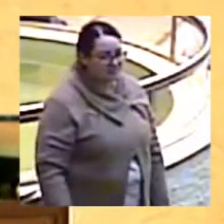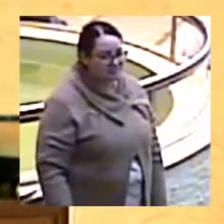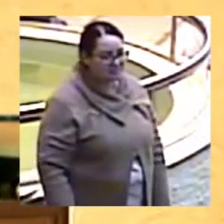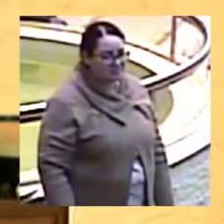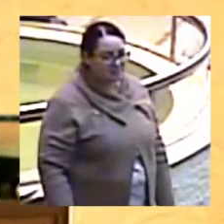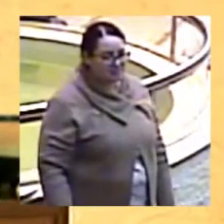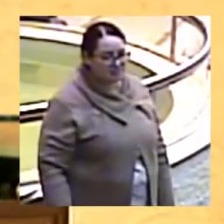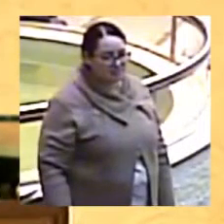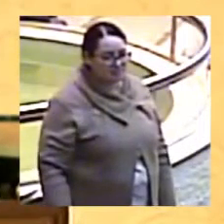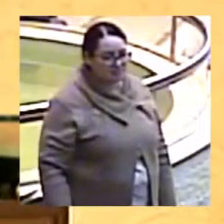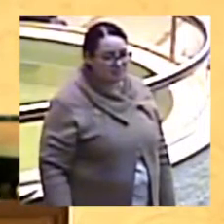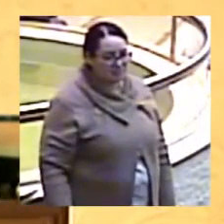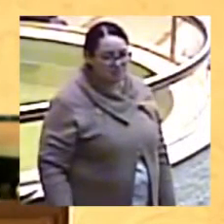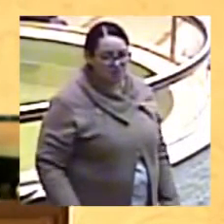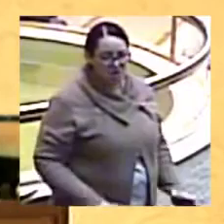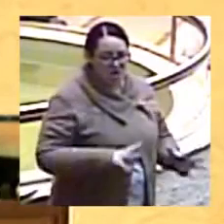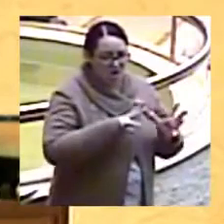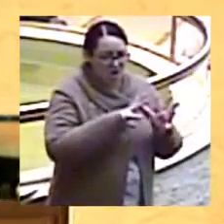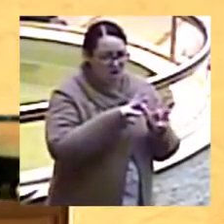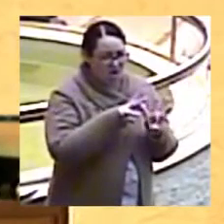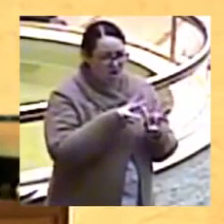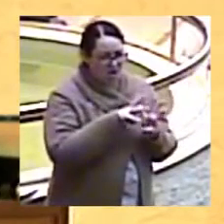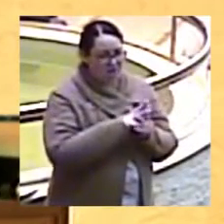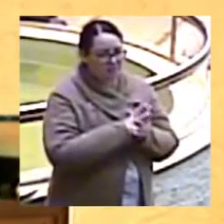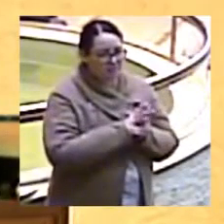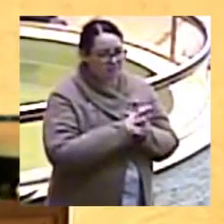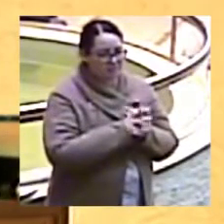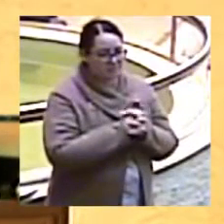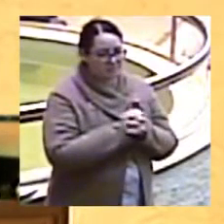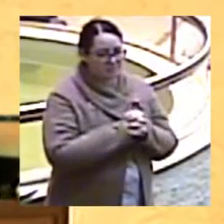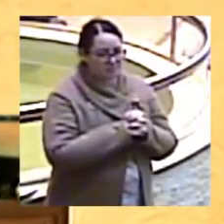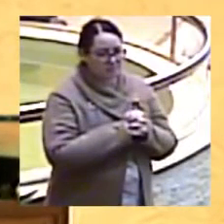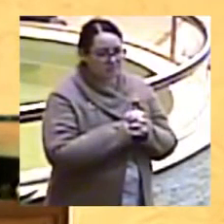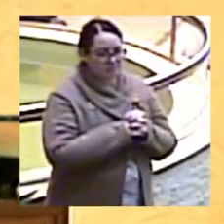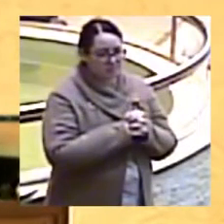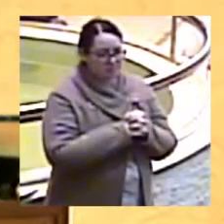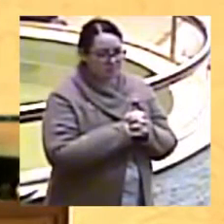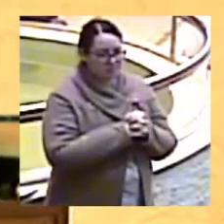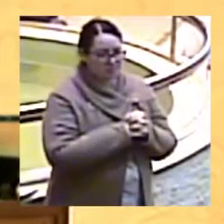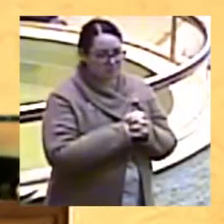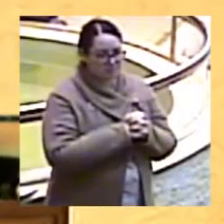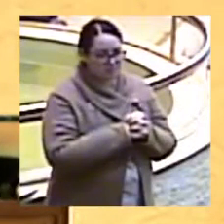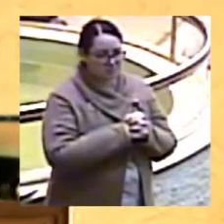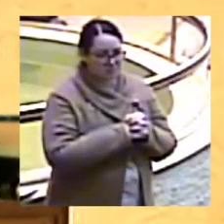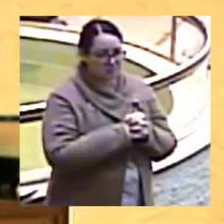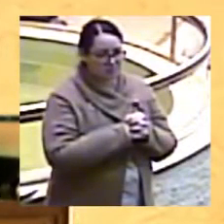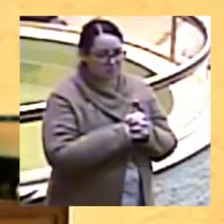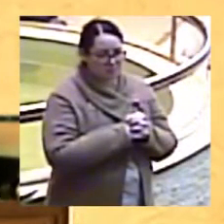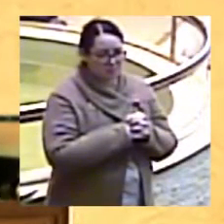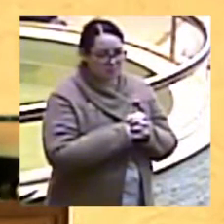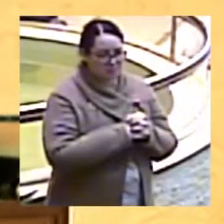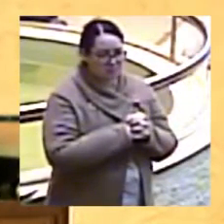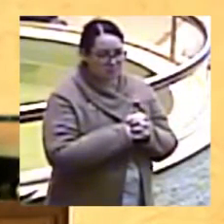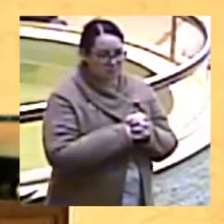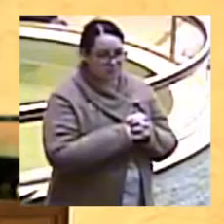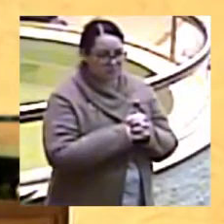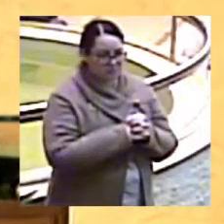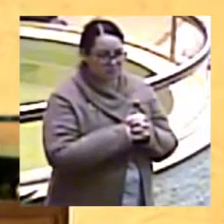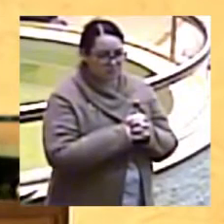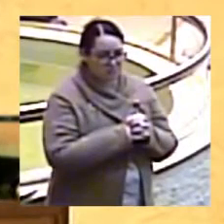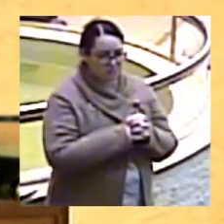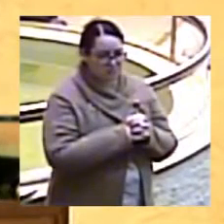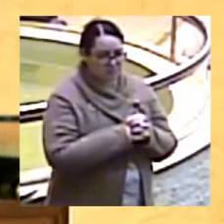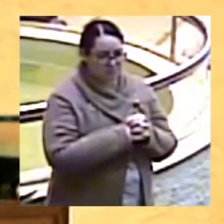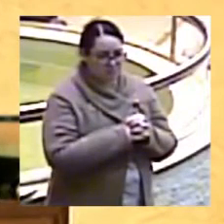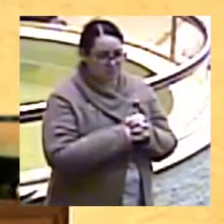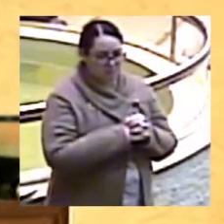Ainda vemos em nossos dias, aqueles que são chamados cristãos, e eu tenho presenciado isso no